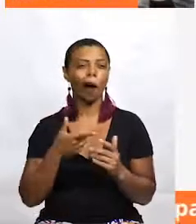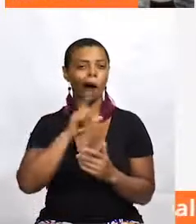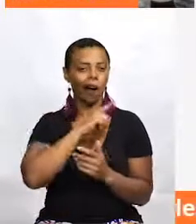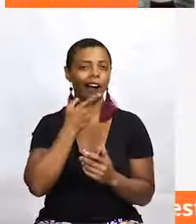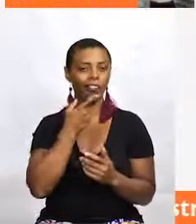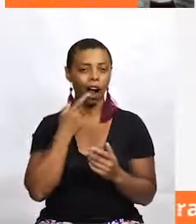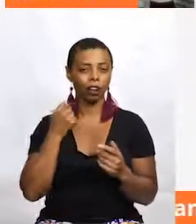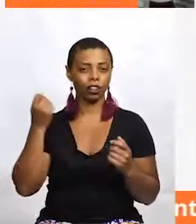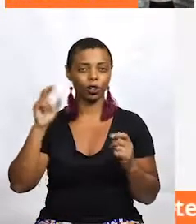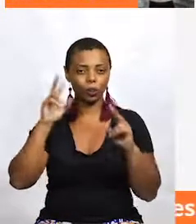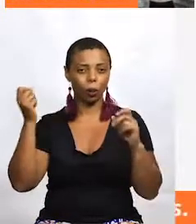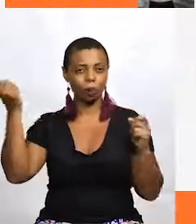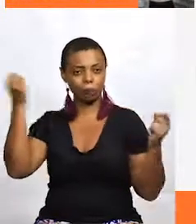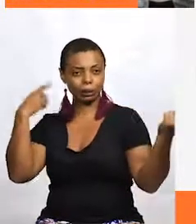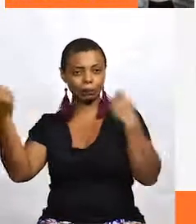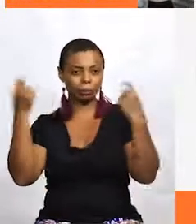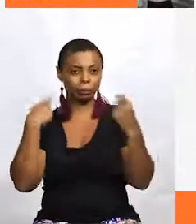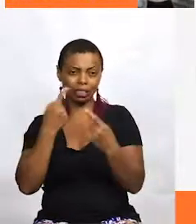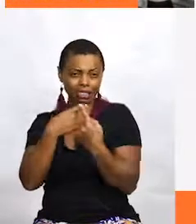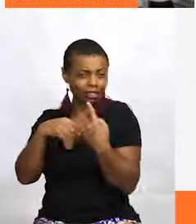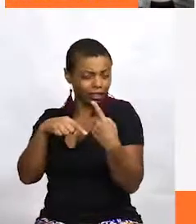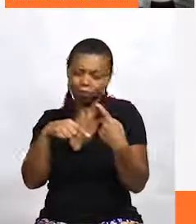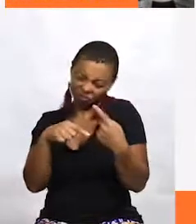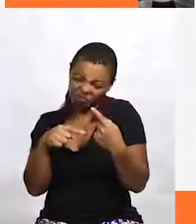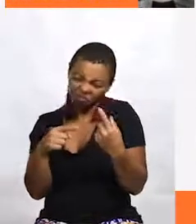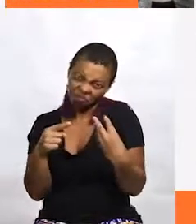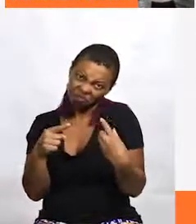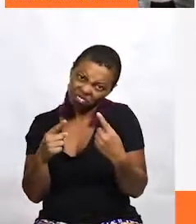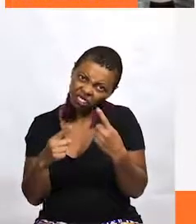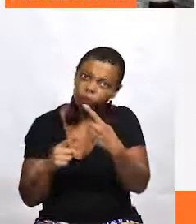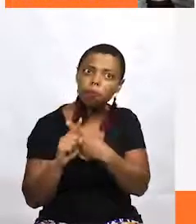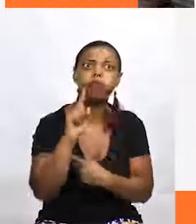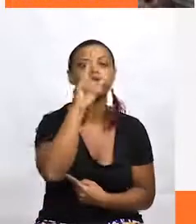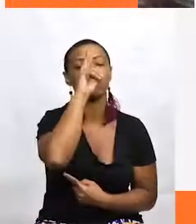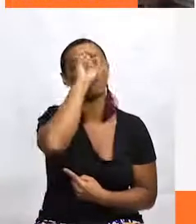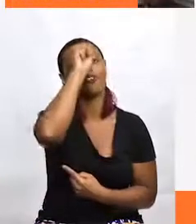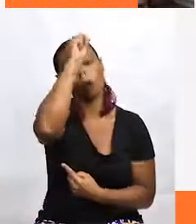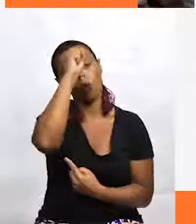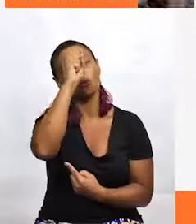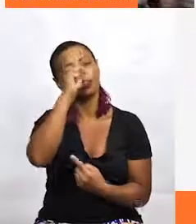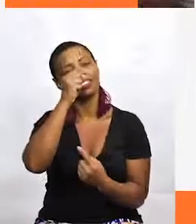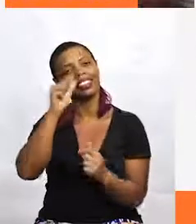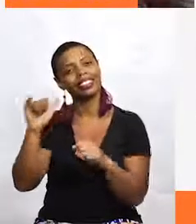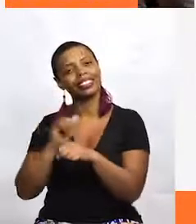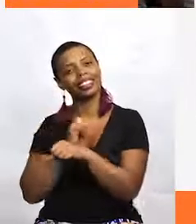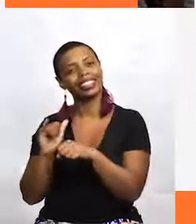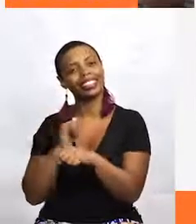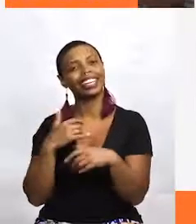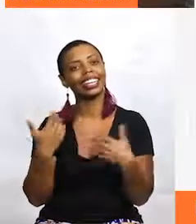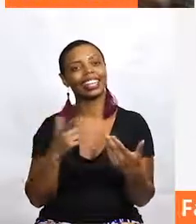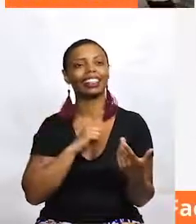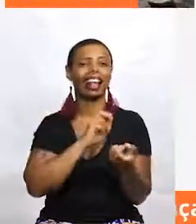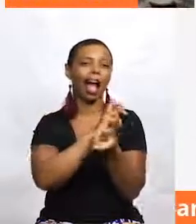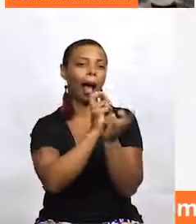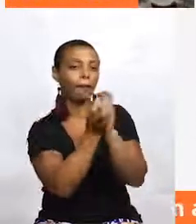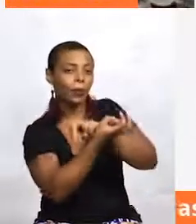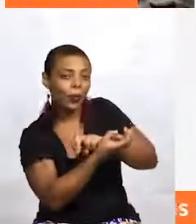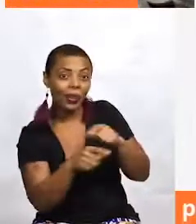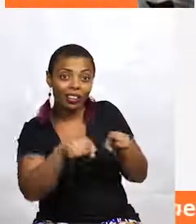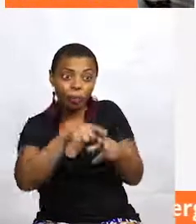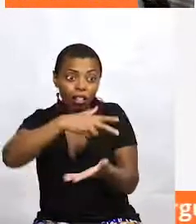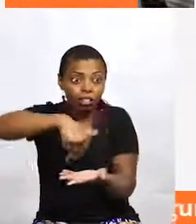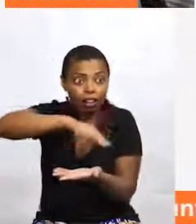a gente acaba ganhando força, né, e estratégia, né? E aí lembrar da capoeira e lembrar das danças, isso é importante